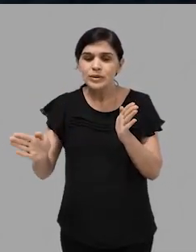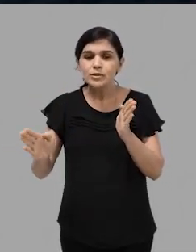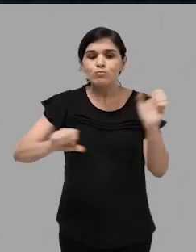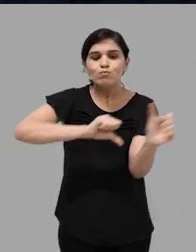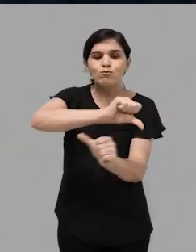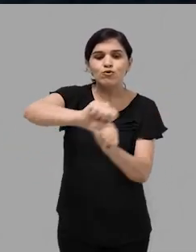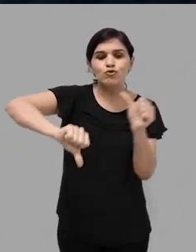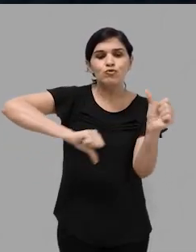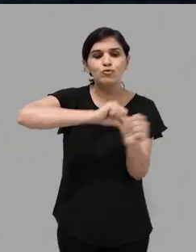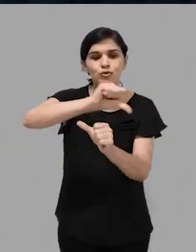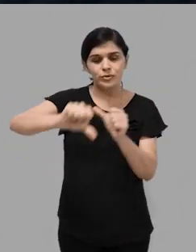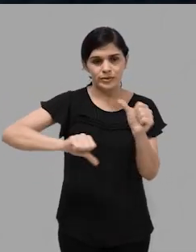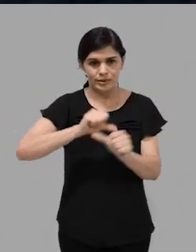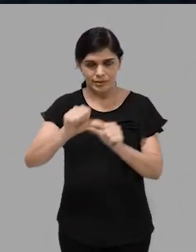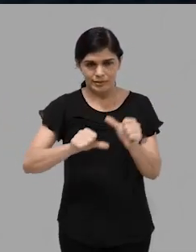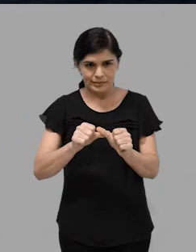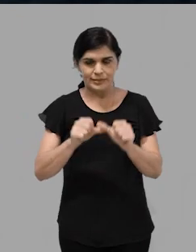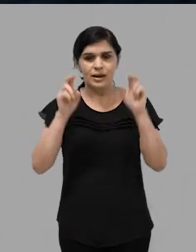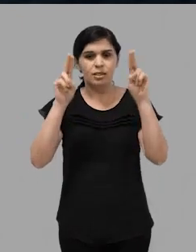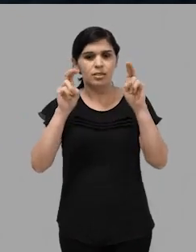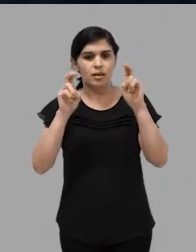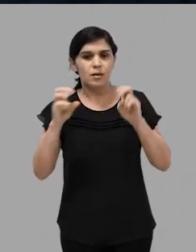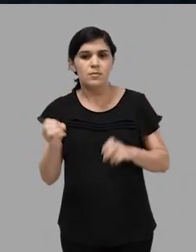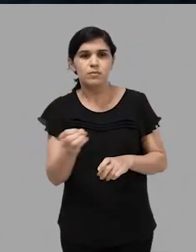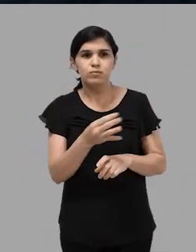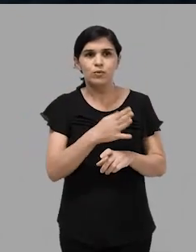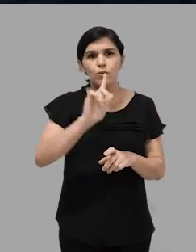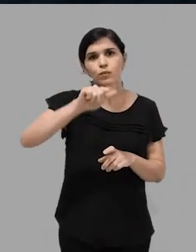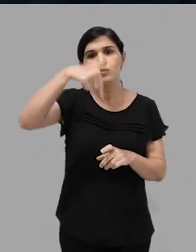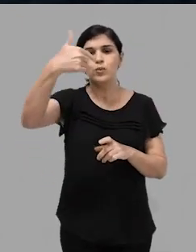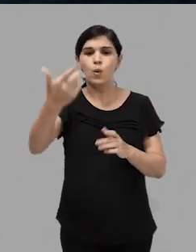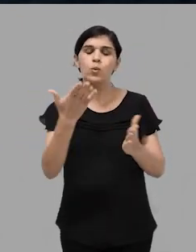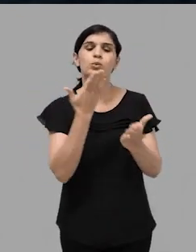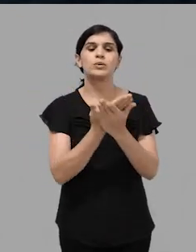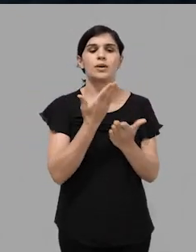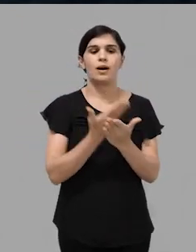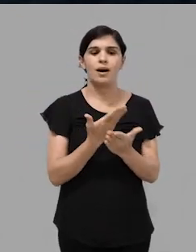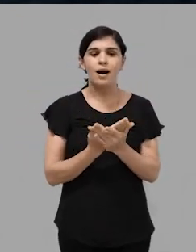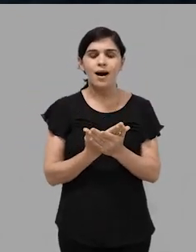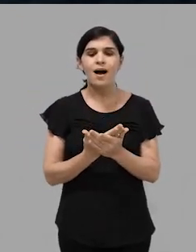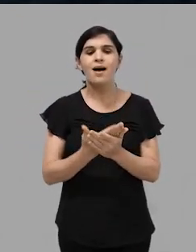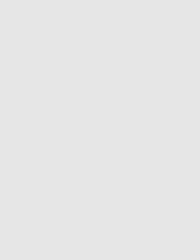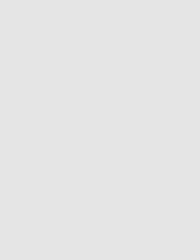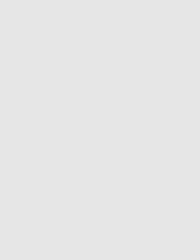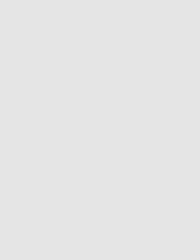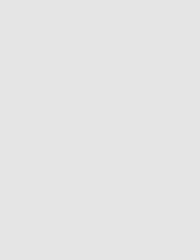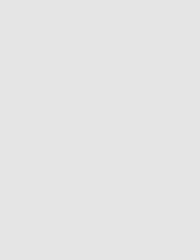ok? Bom, eu vou ficando por aqui. Eu espero que vocês tenham gostado, que vocês tenham aprendido.